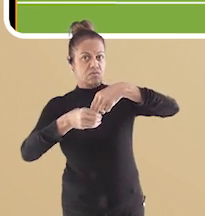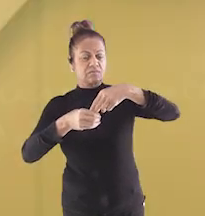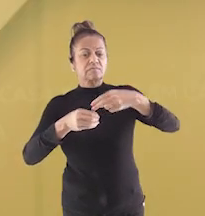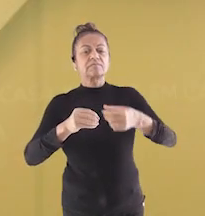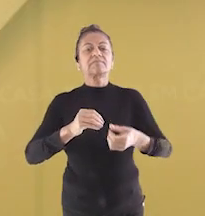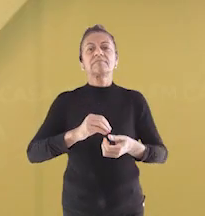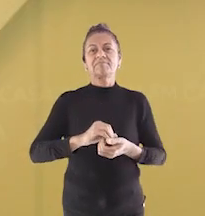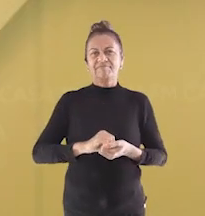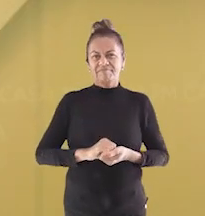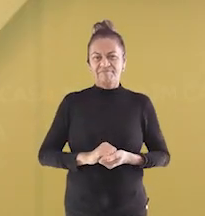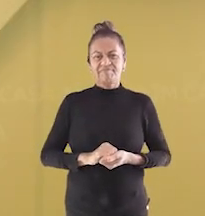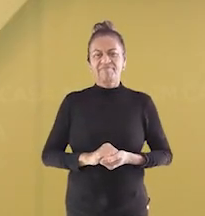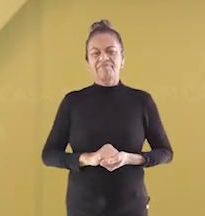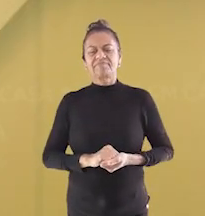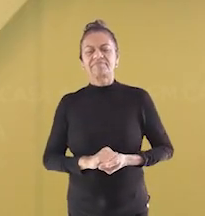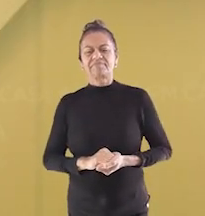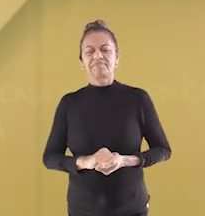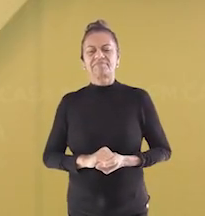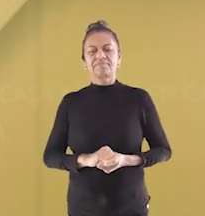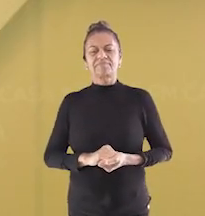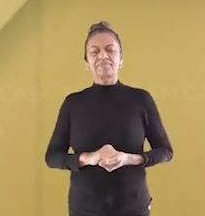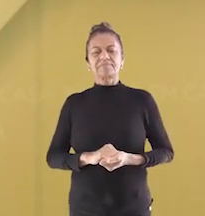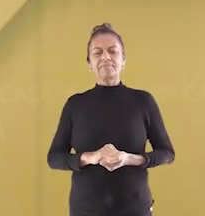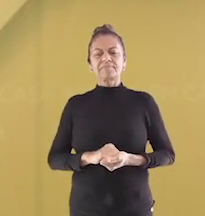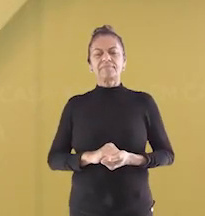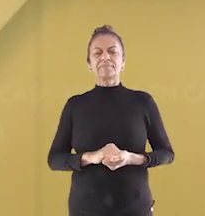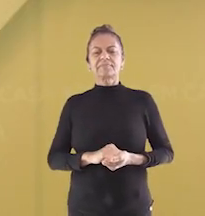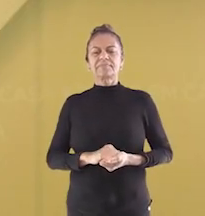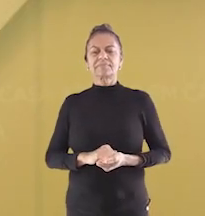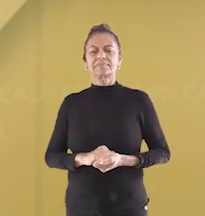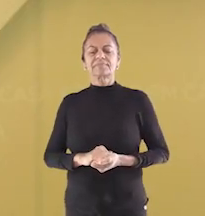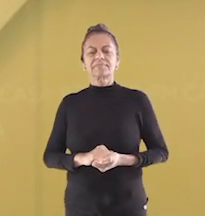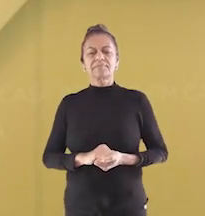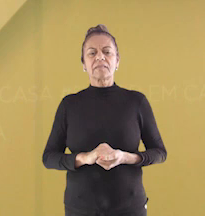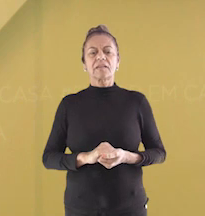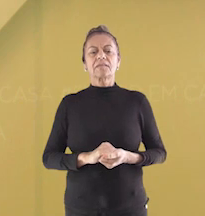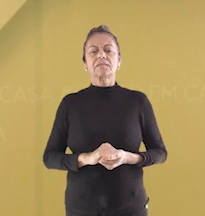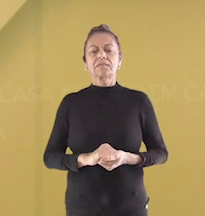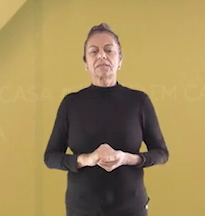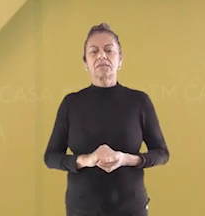meio, que fica entre o núcleo e a crosta terrestre.